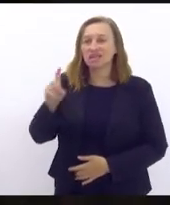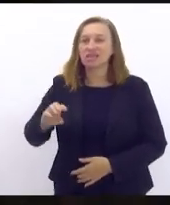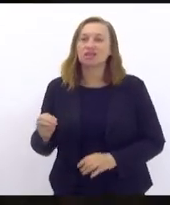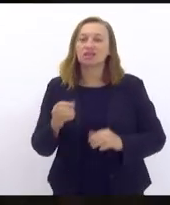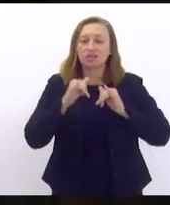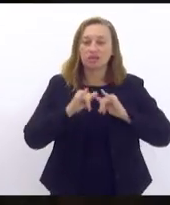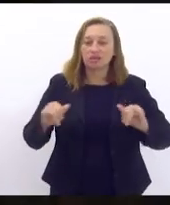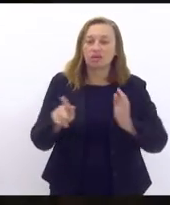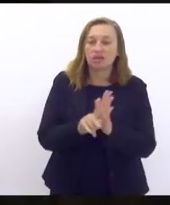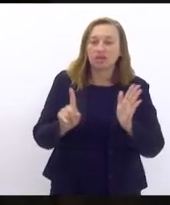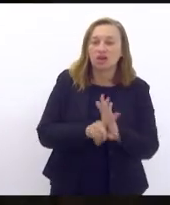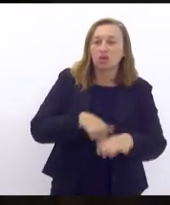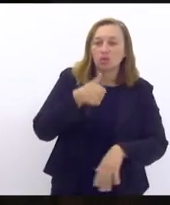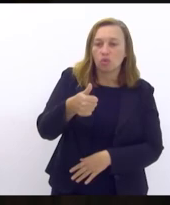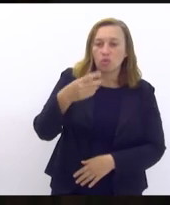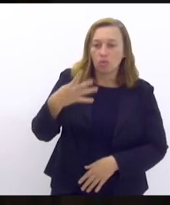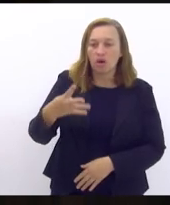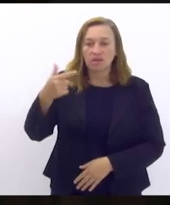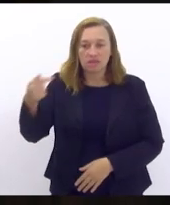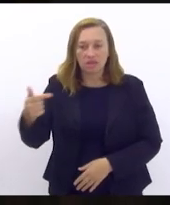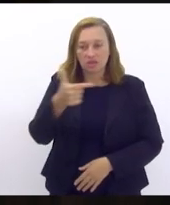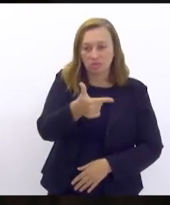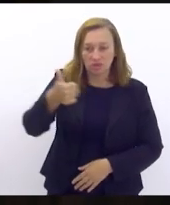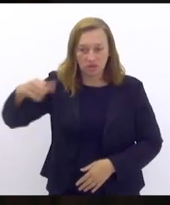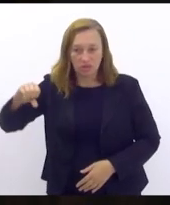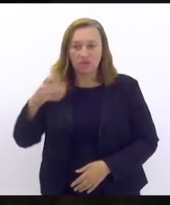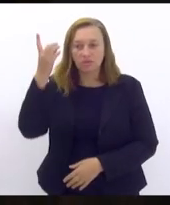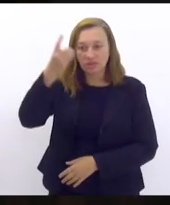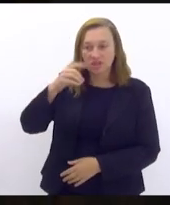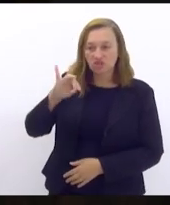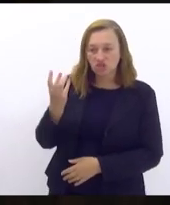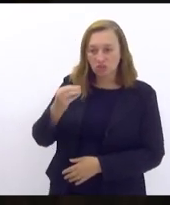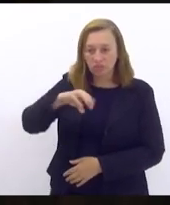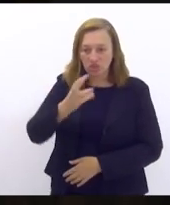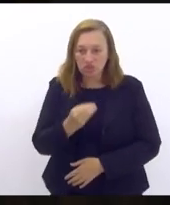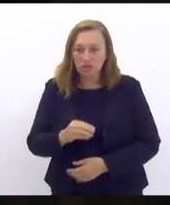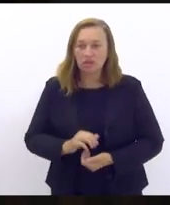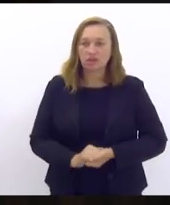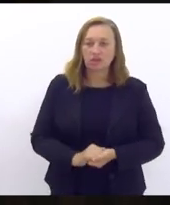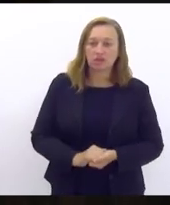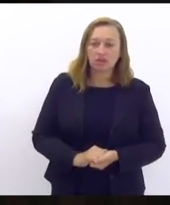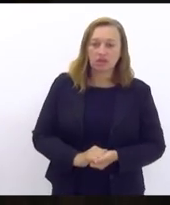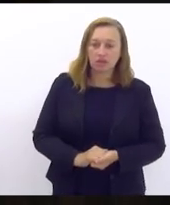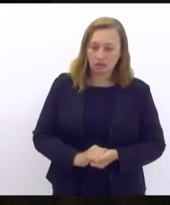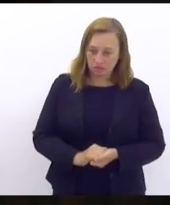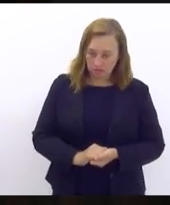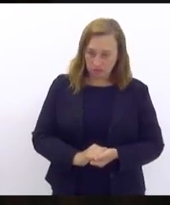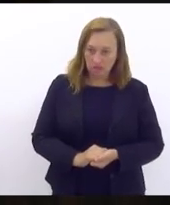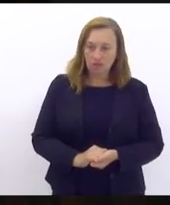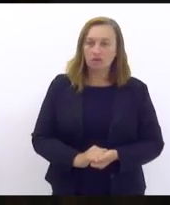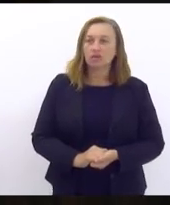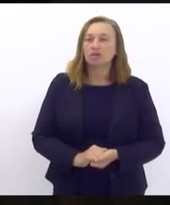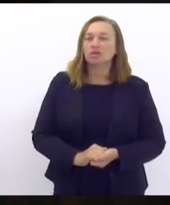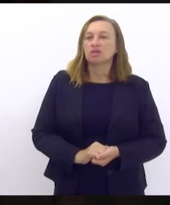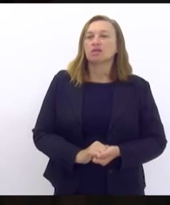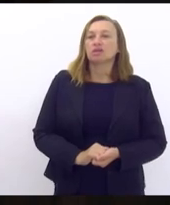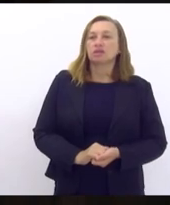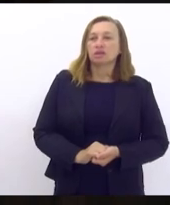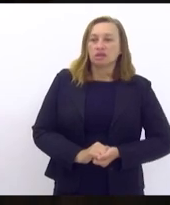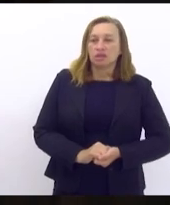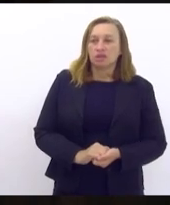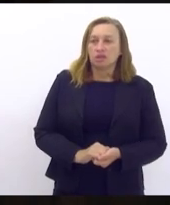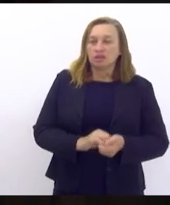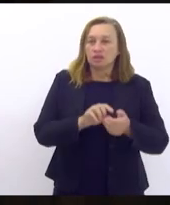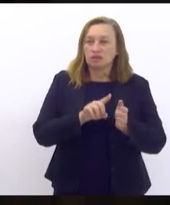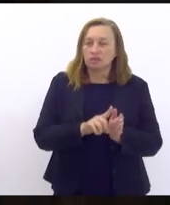o projeto de lei número 147/2019, de autoria do deputado Chico Machado, que dispõe sobre a desobrigação de